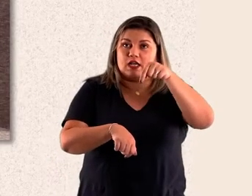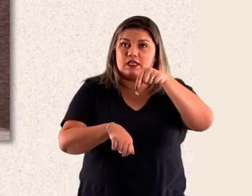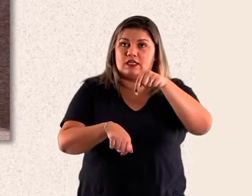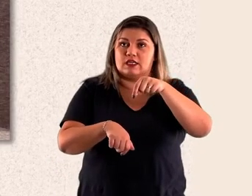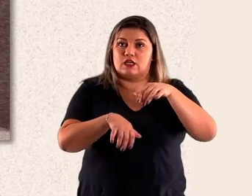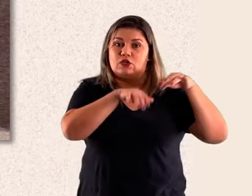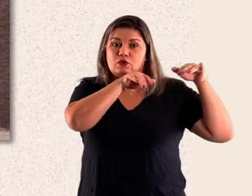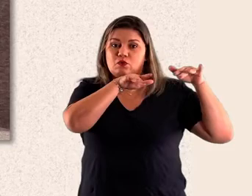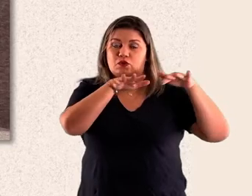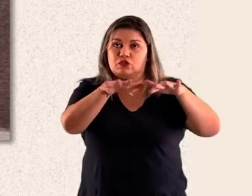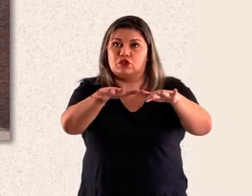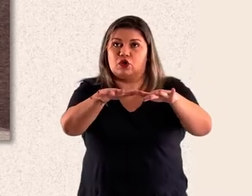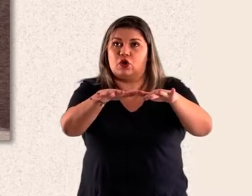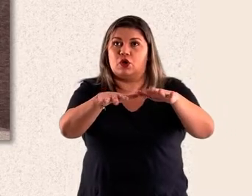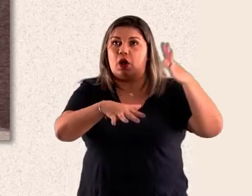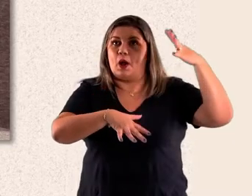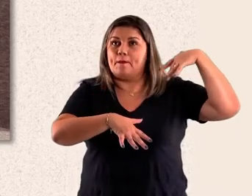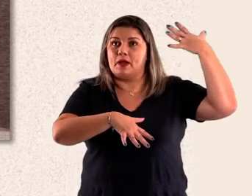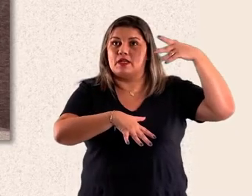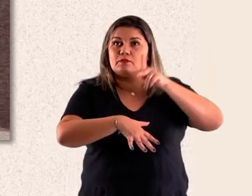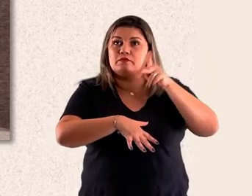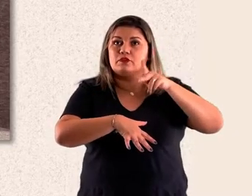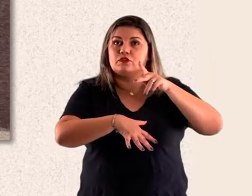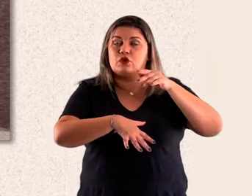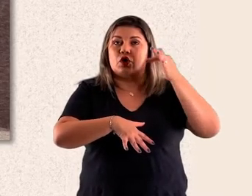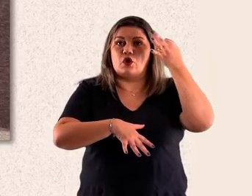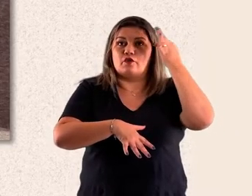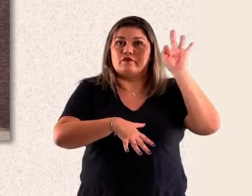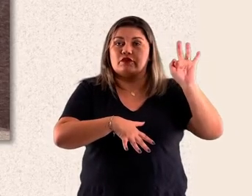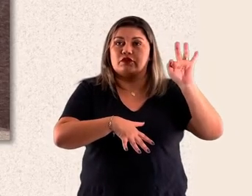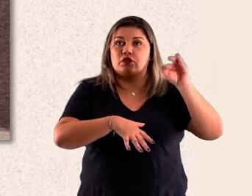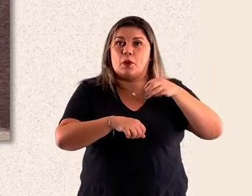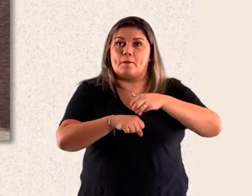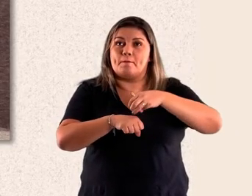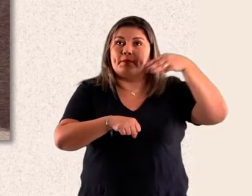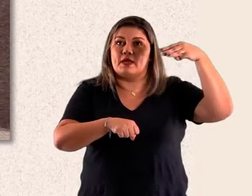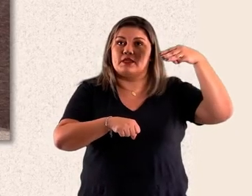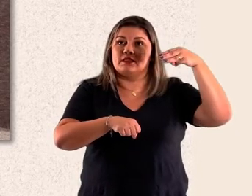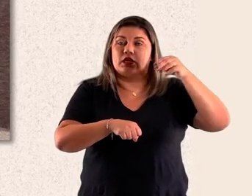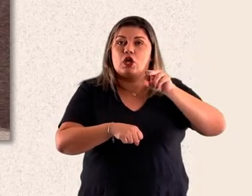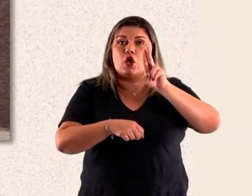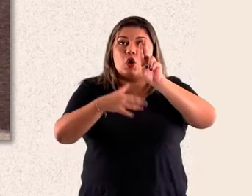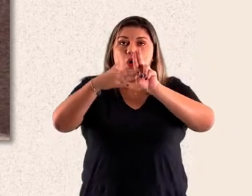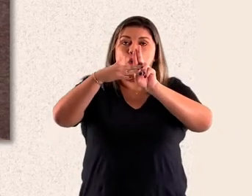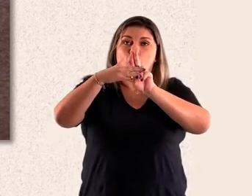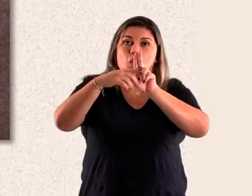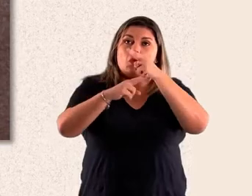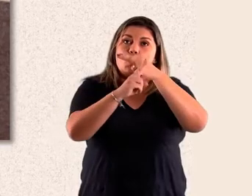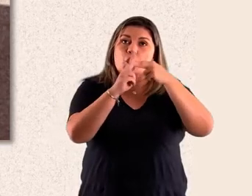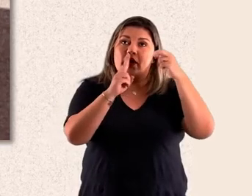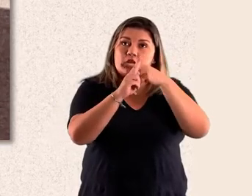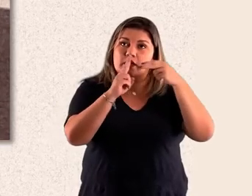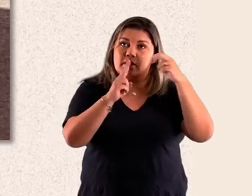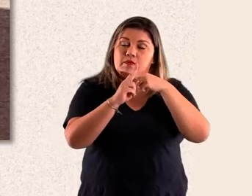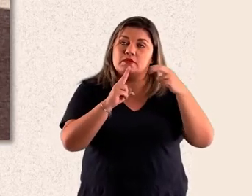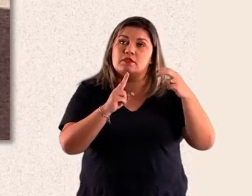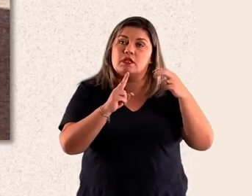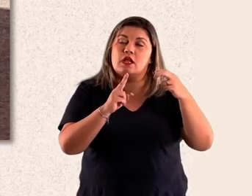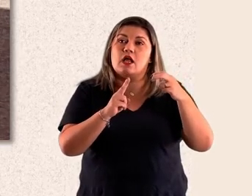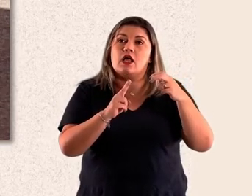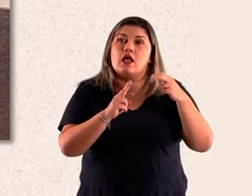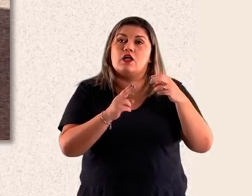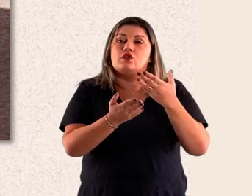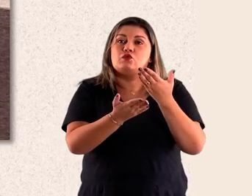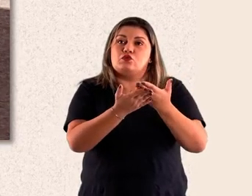a palestra da professora de filosofia mestranda do programa de pós-graduação da UnB na linha ontologias contemporâneas